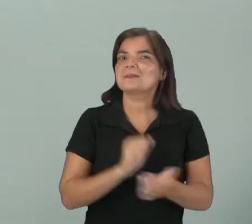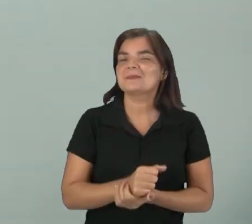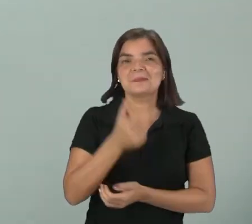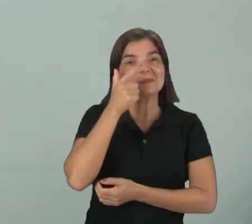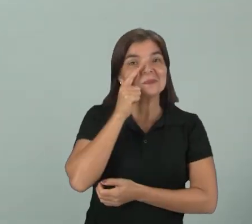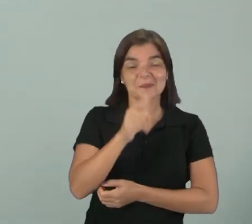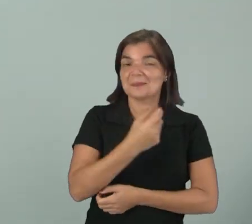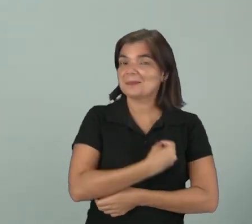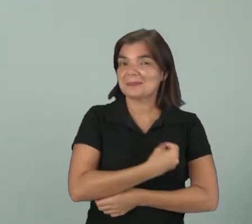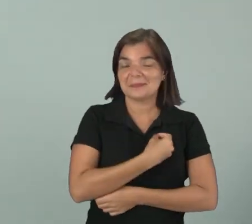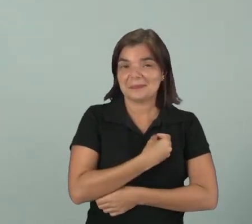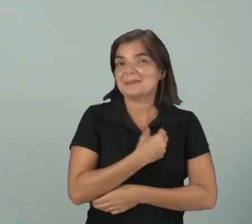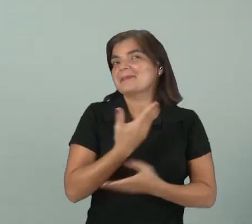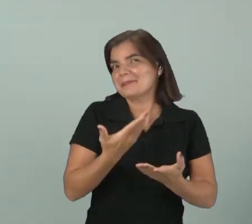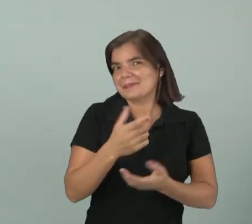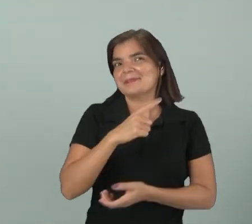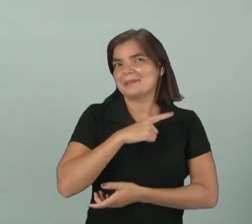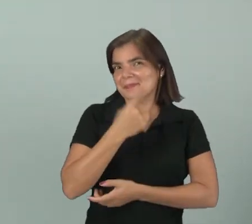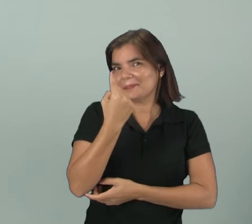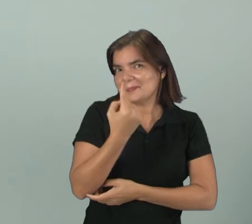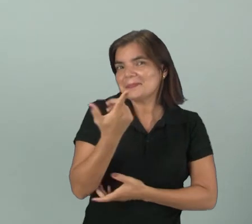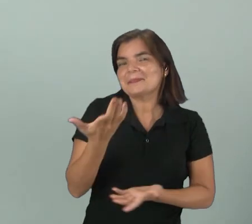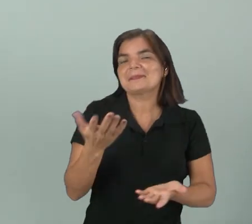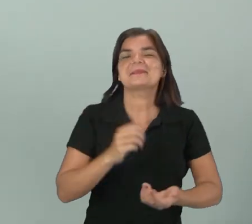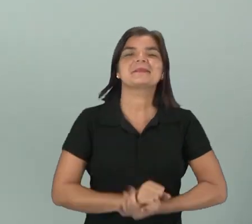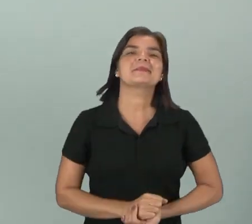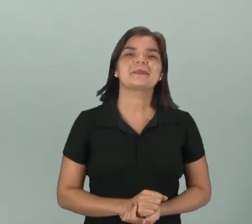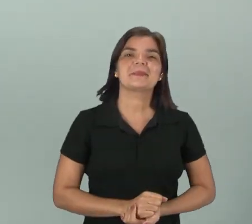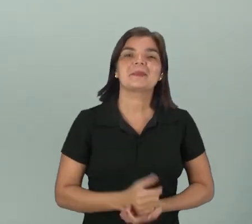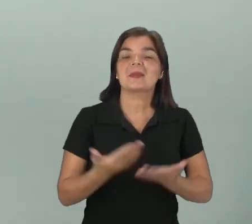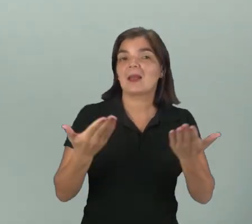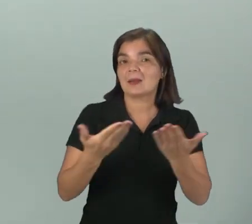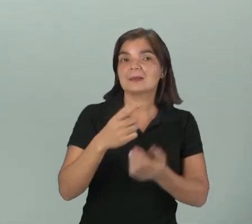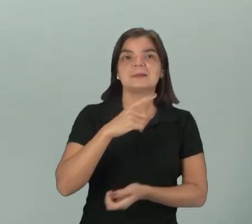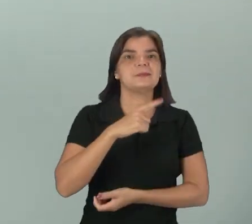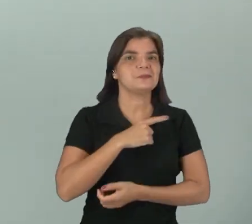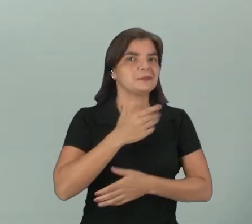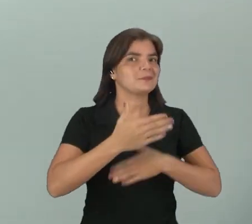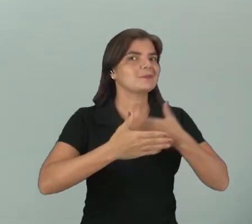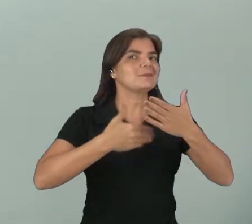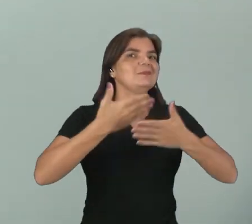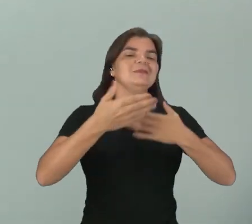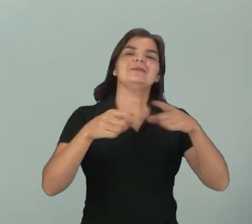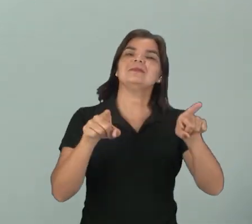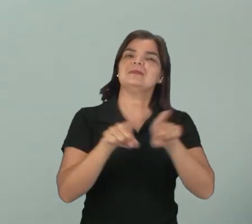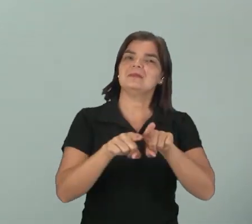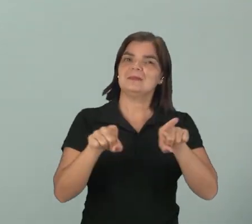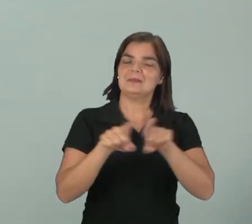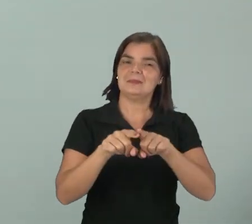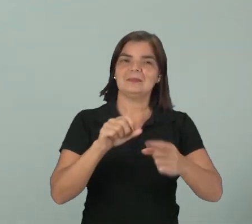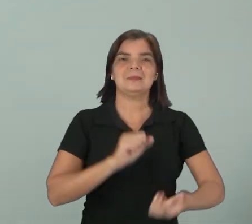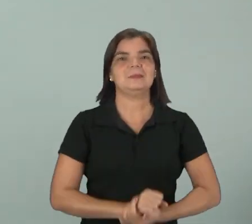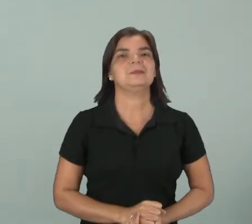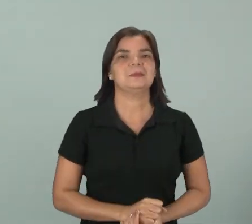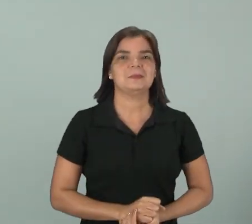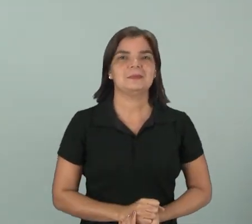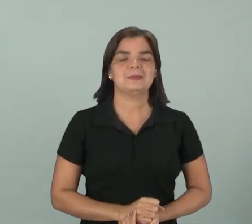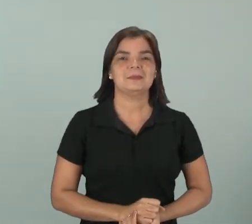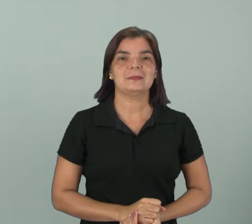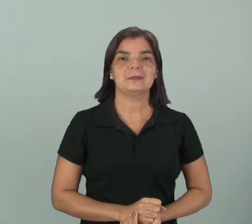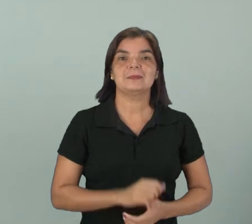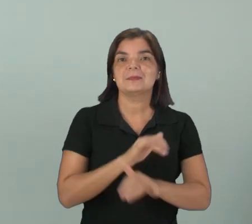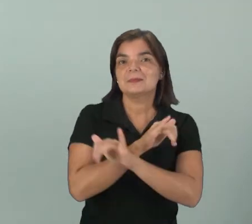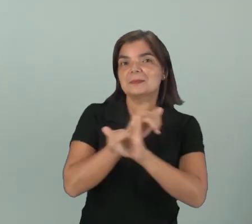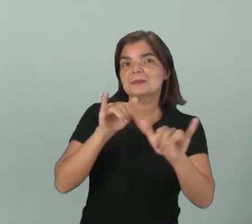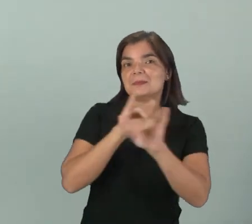não conseguimos mais viver sem uma, não é mesmo? Aí nós tivemos uma evolução também nas